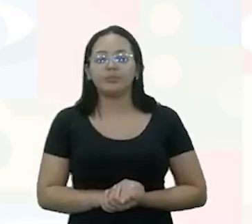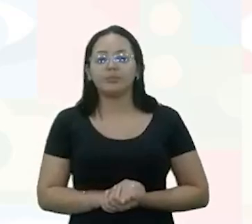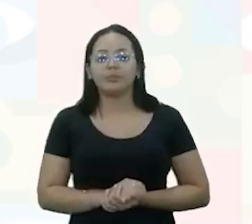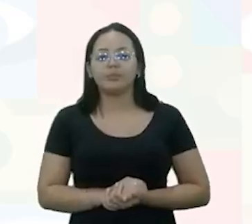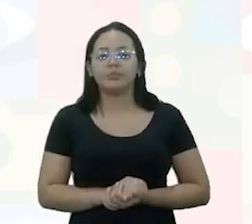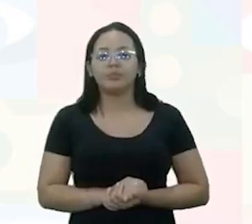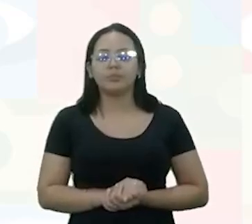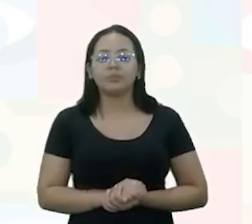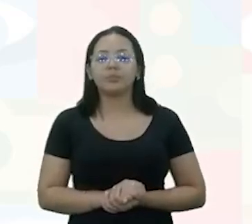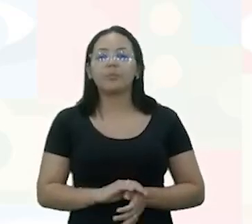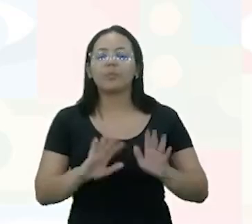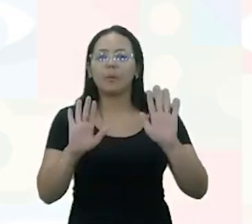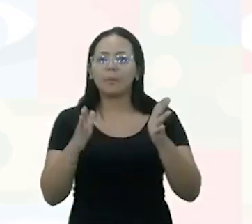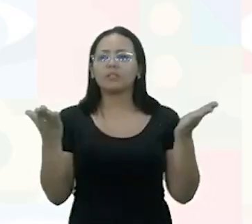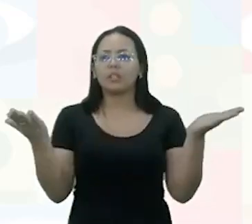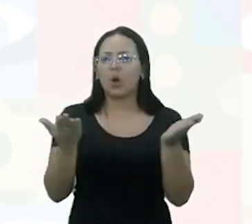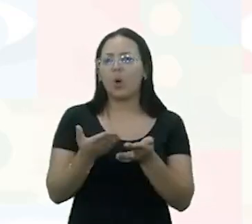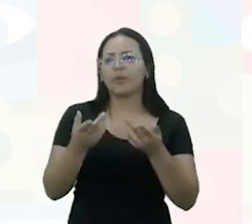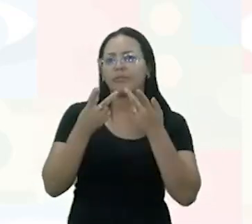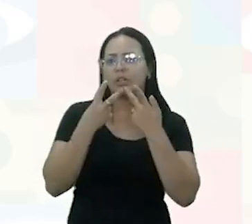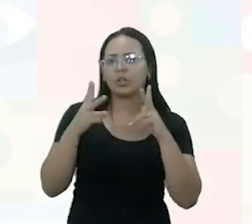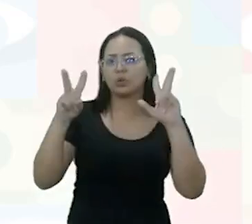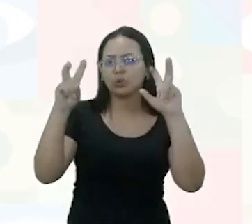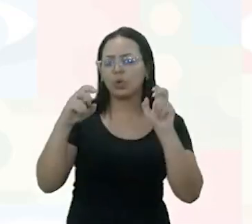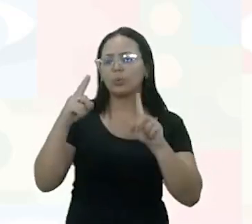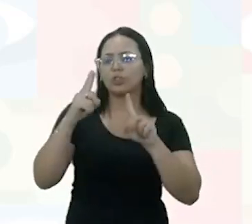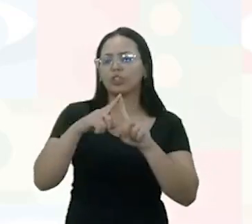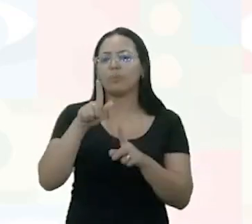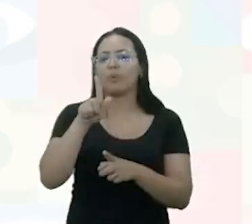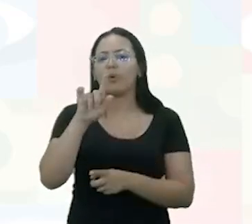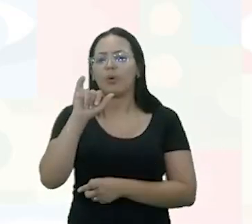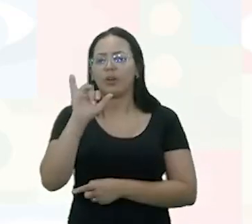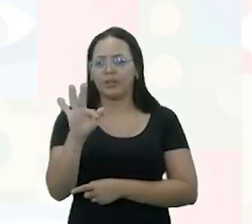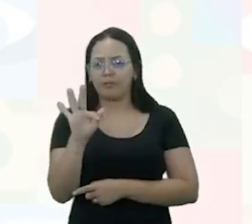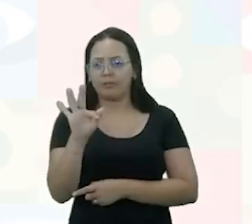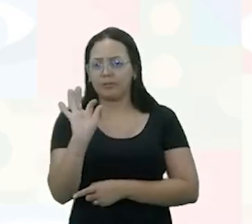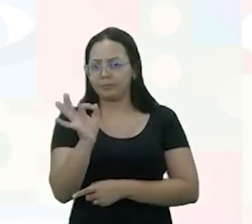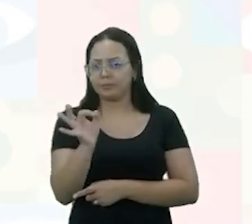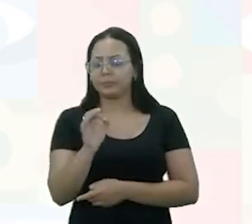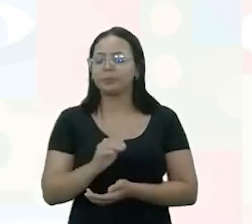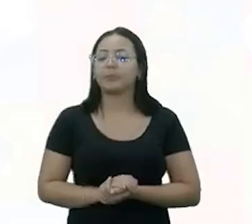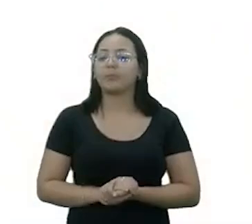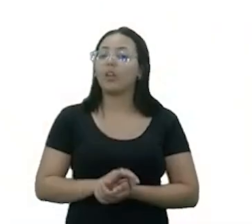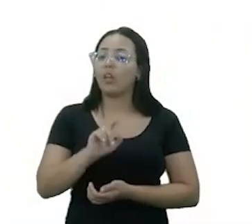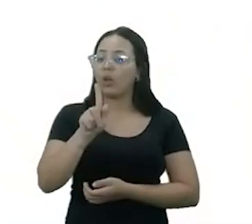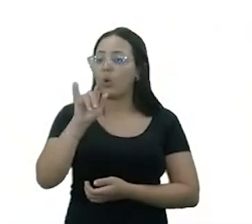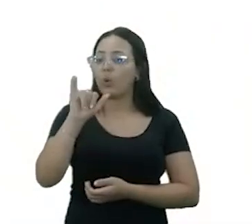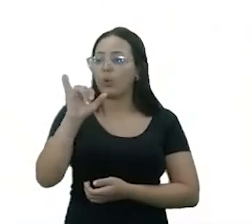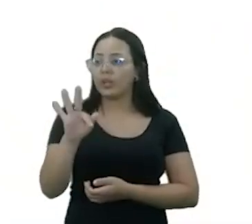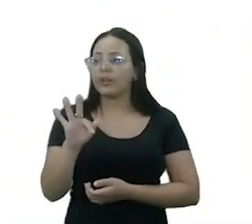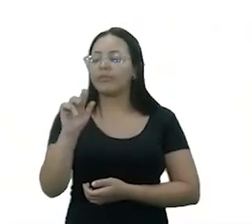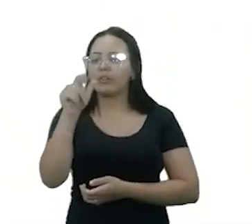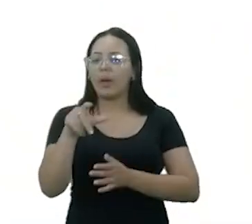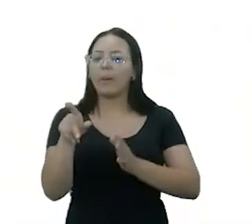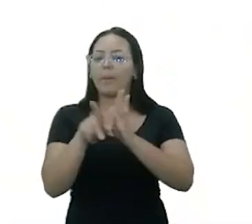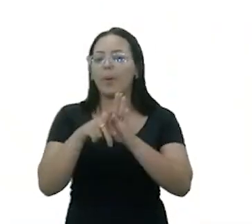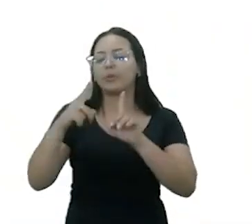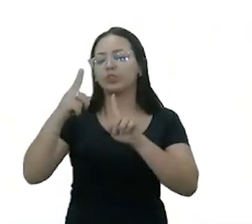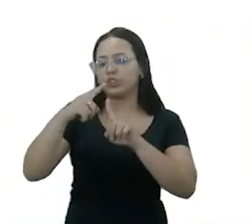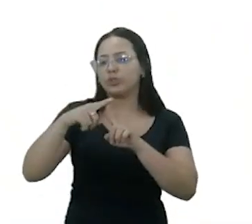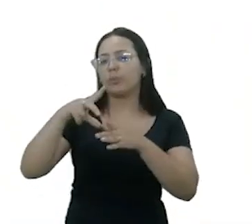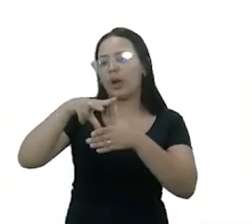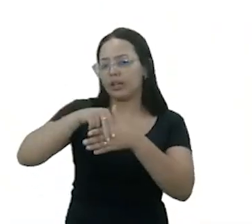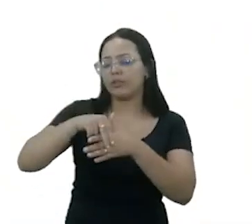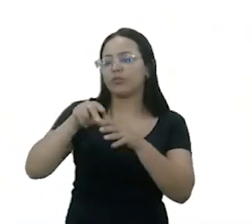Mas falando agora do formato GIF. Então, o GIF ele é um formato de arquivo de